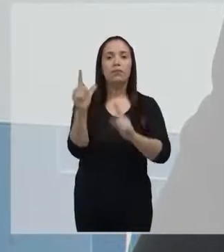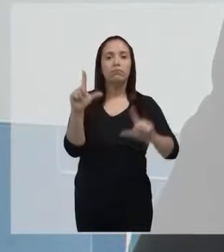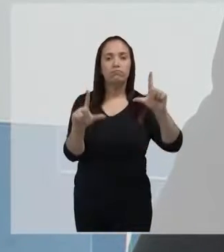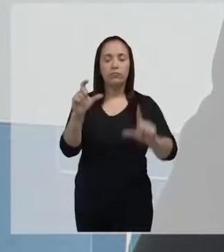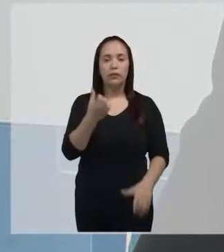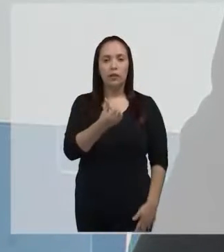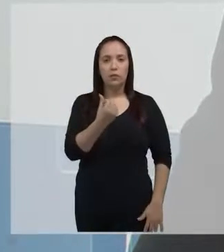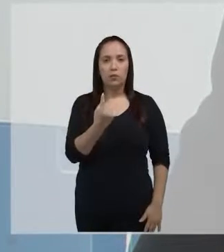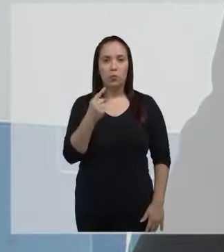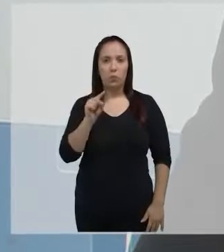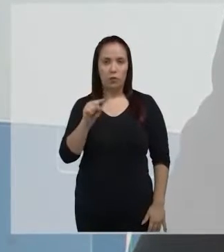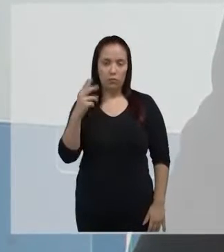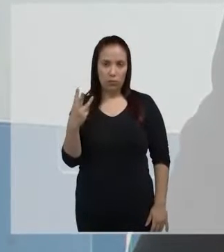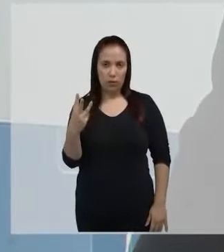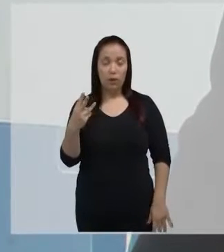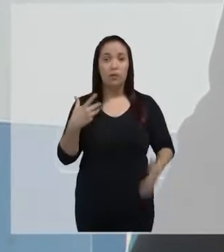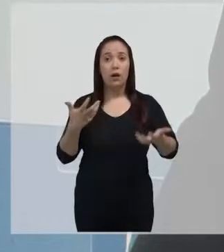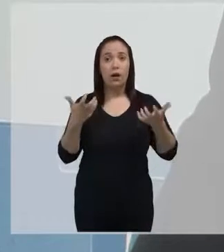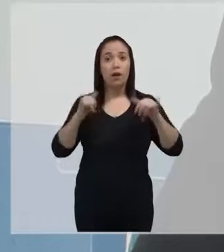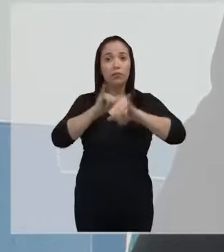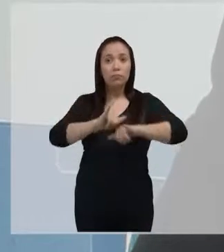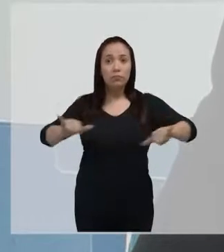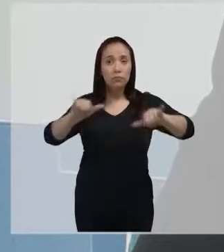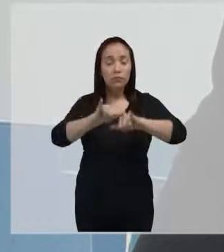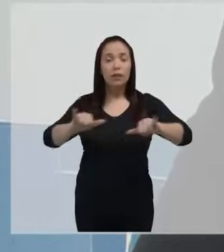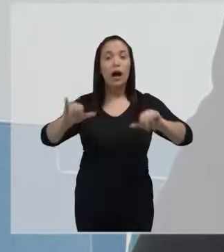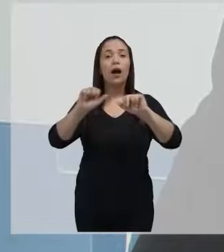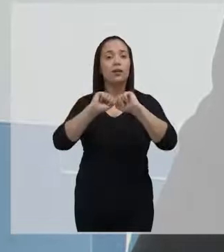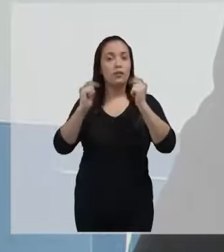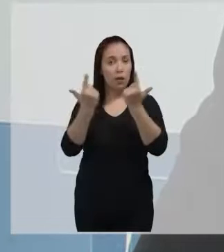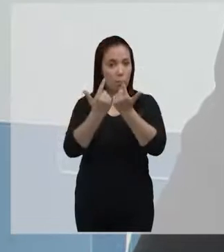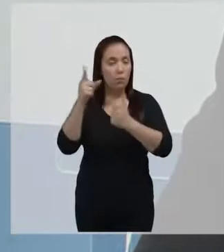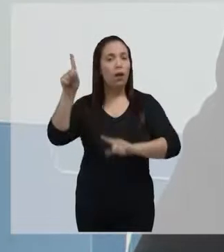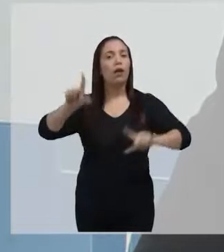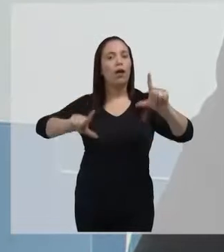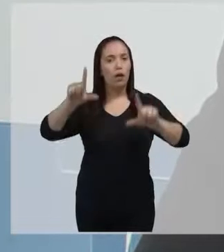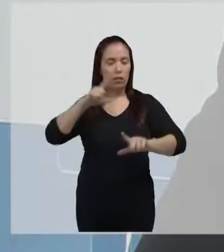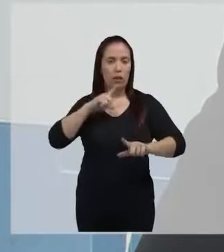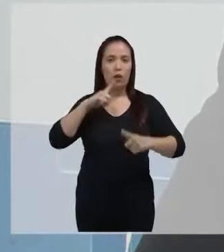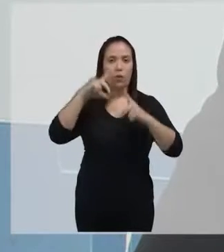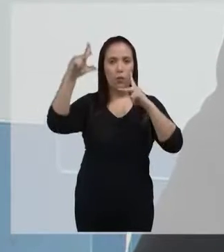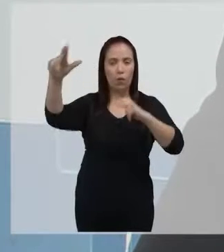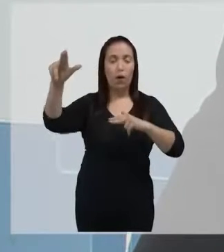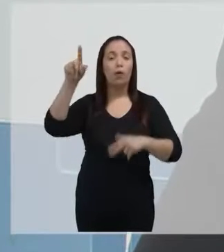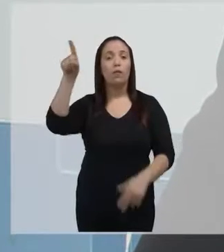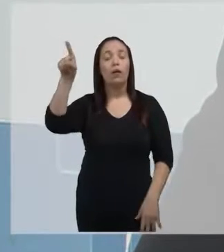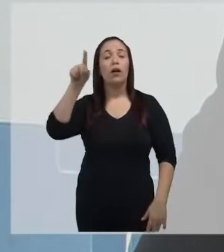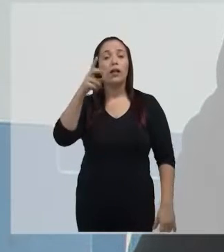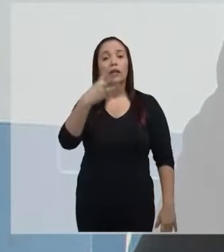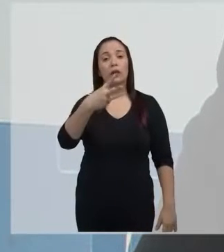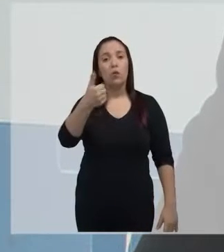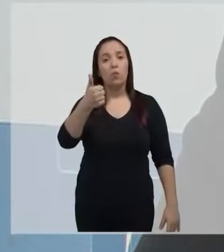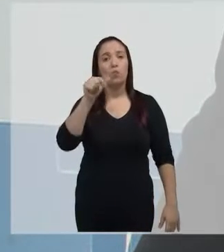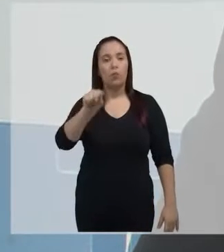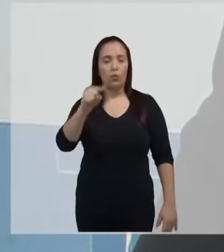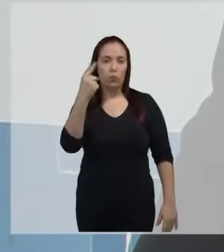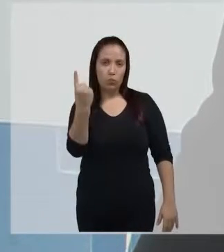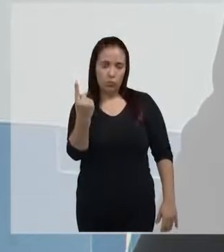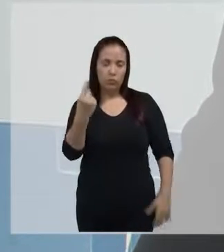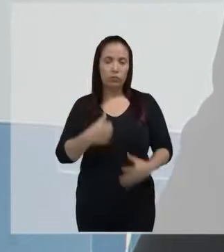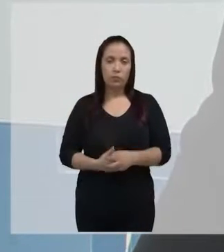canal 61.3. Quero lembrar que a TV Assembleia também é reproduzida no canal 31.1.